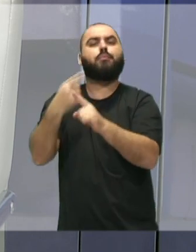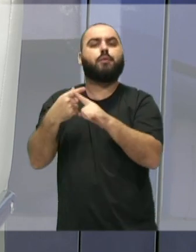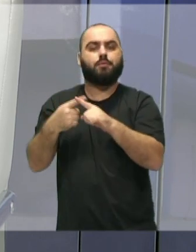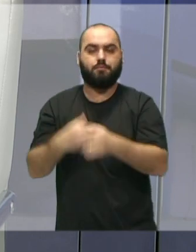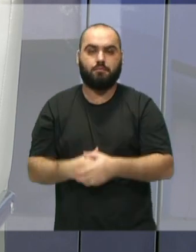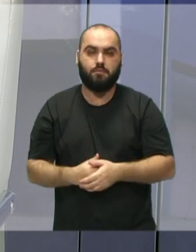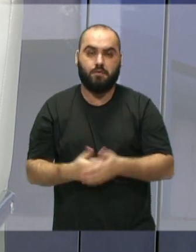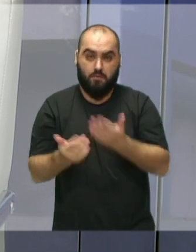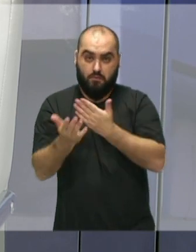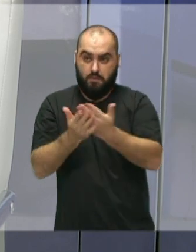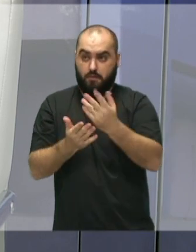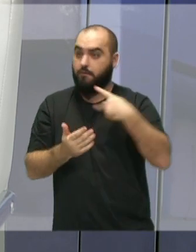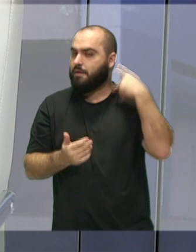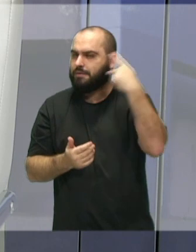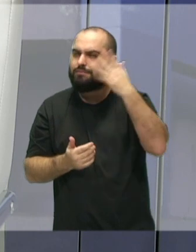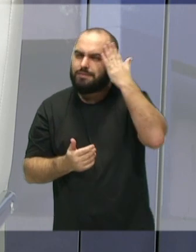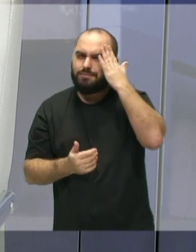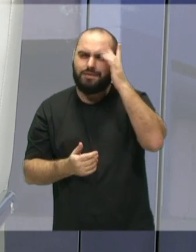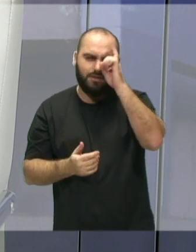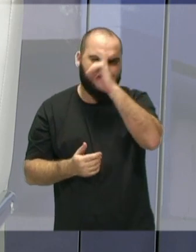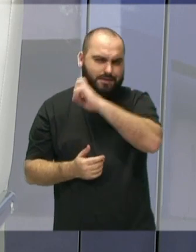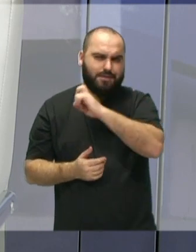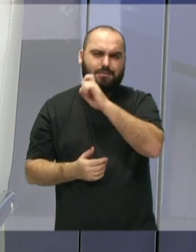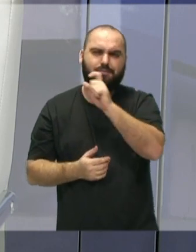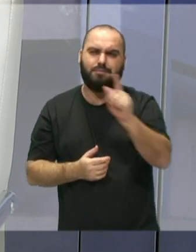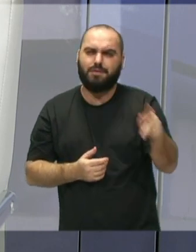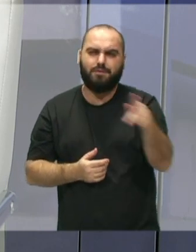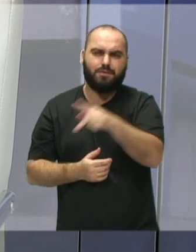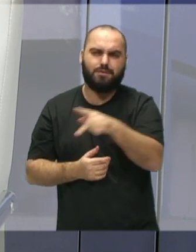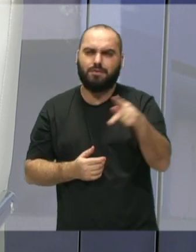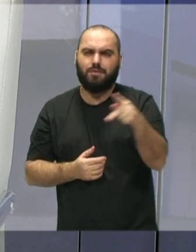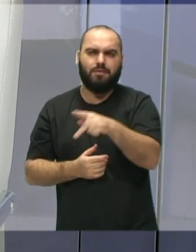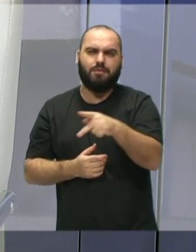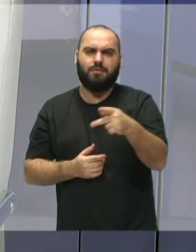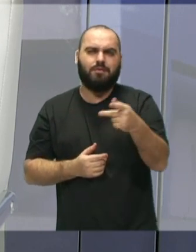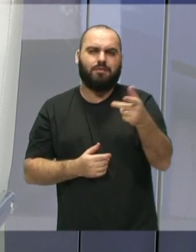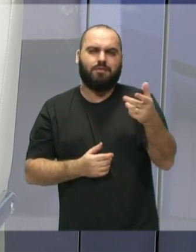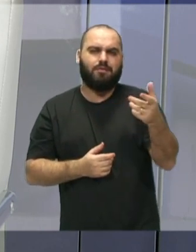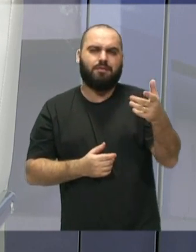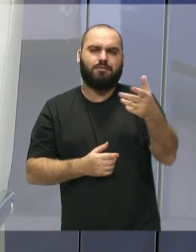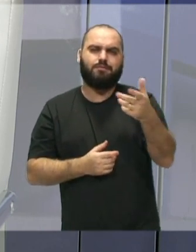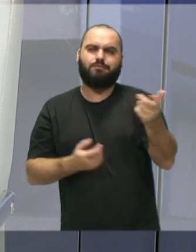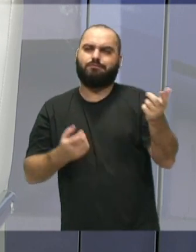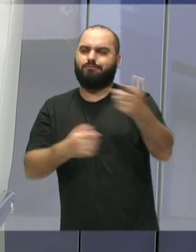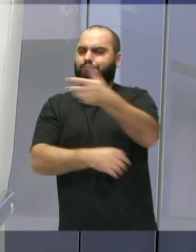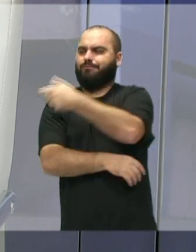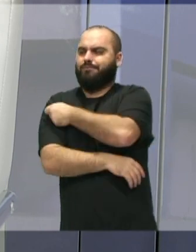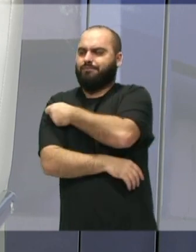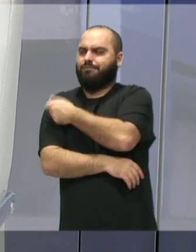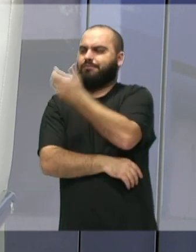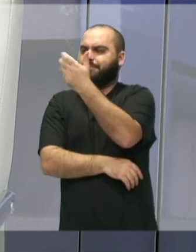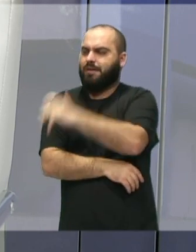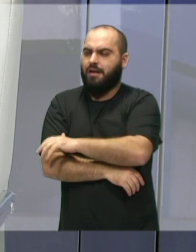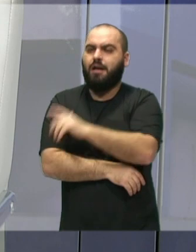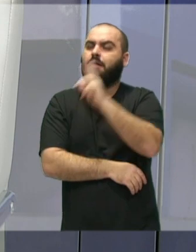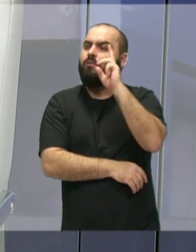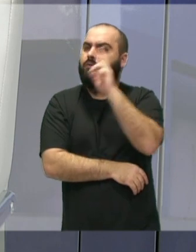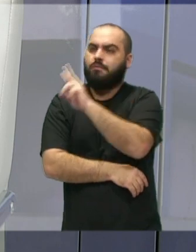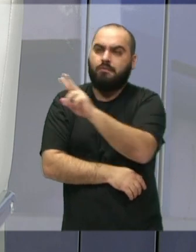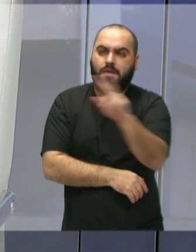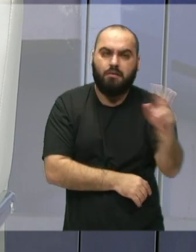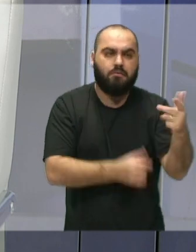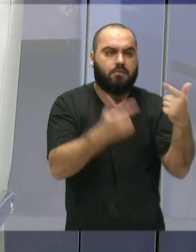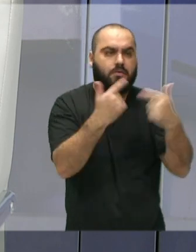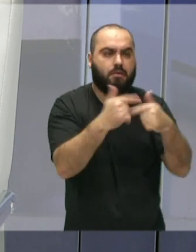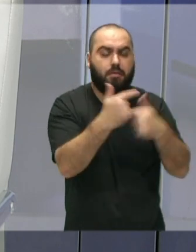iniciei enquanto vereadora, que tinha aquela dificuldade dos professores voltarem, eles não queriam, não estavam vacinados. Daí fui vendo a condição deles de